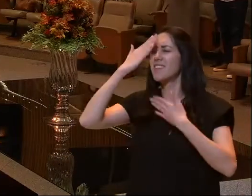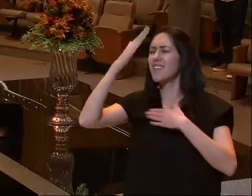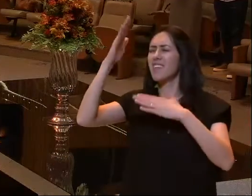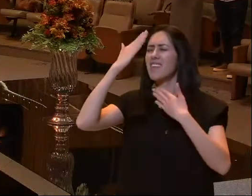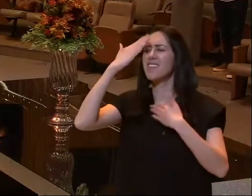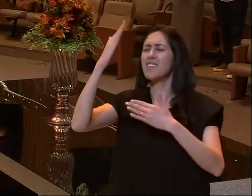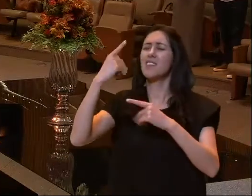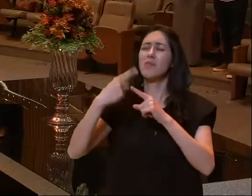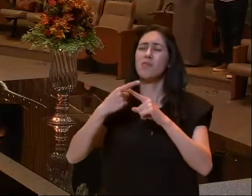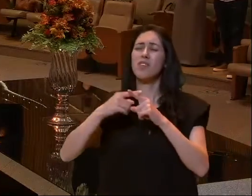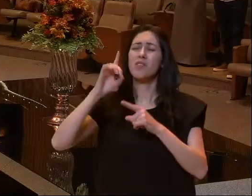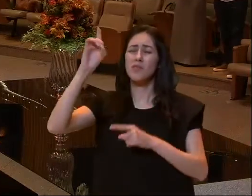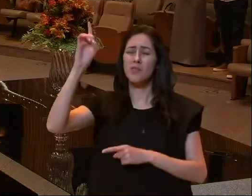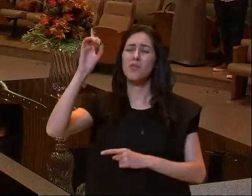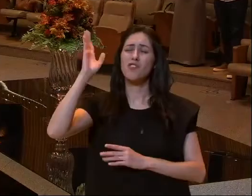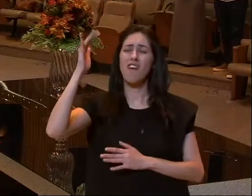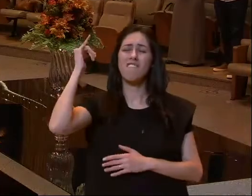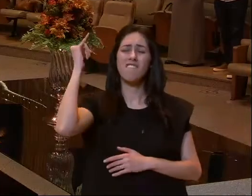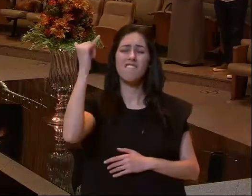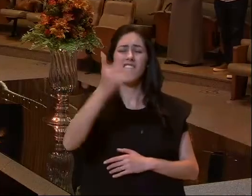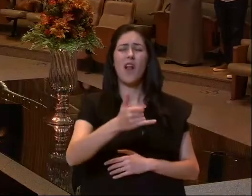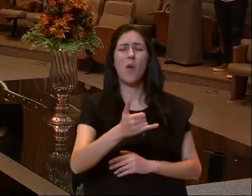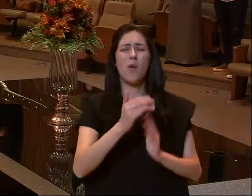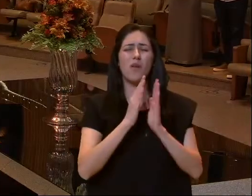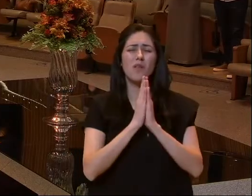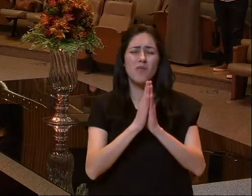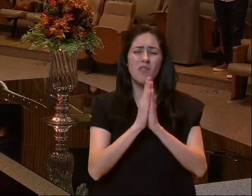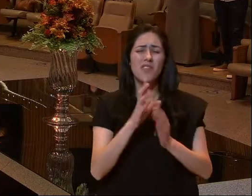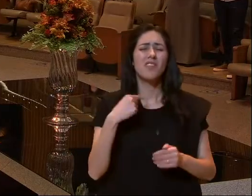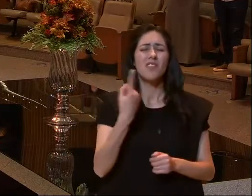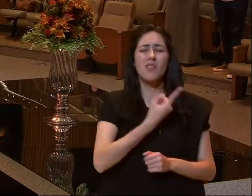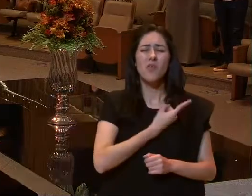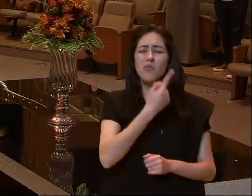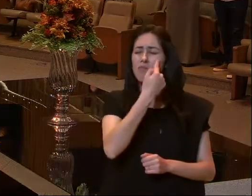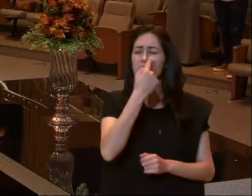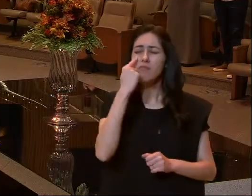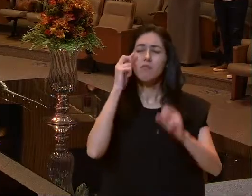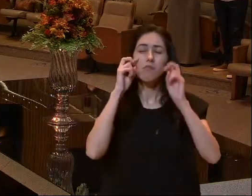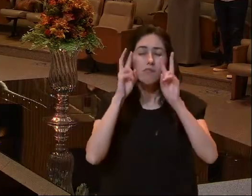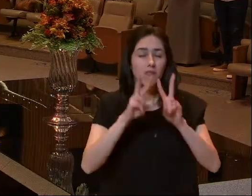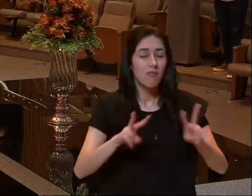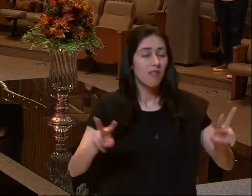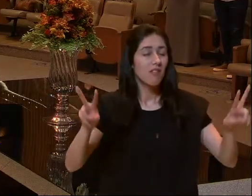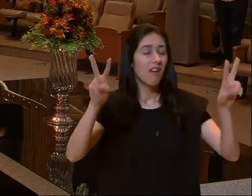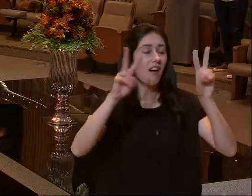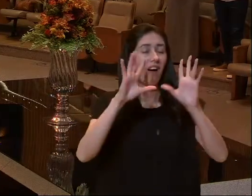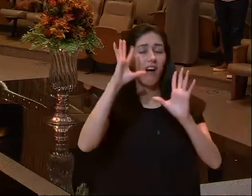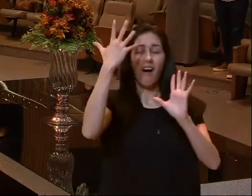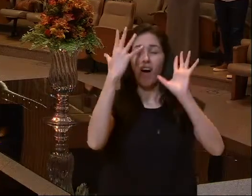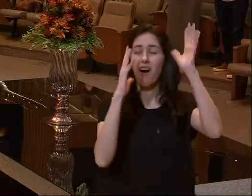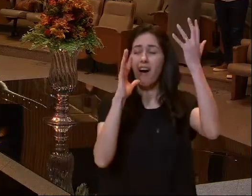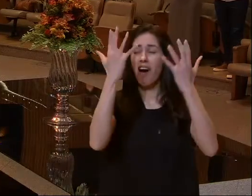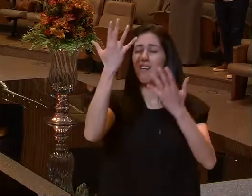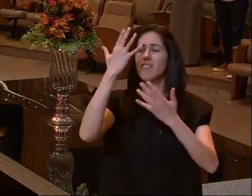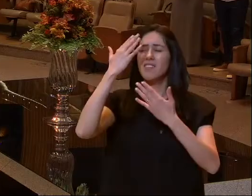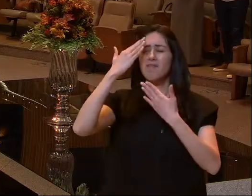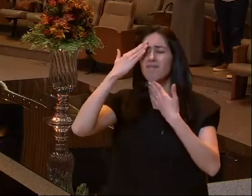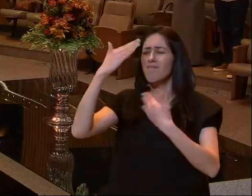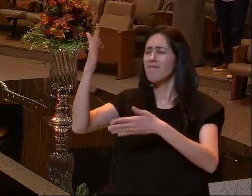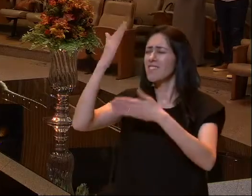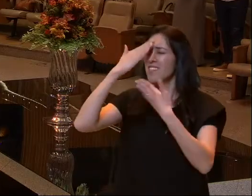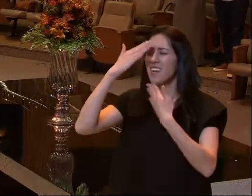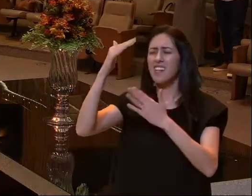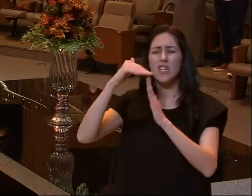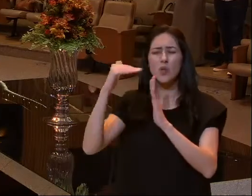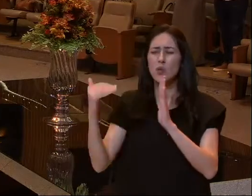Senhor falou. Pai, nos dá bons olhos, que possamos enxergar motivos para agradecer em tudo. O Senhor nos